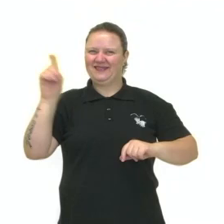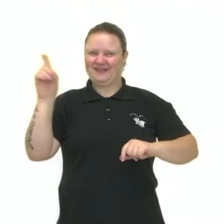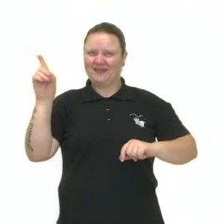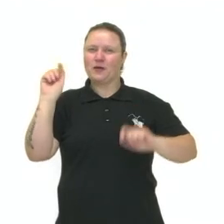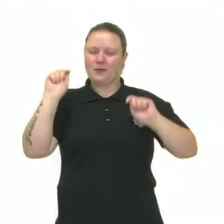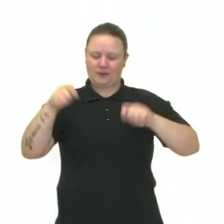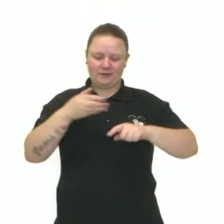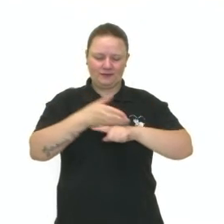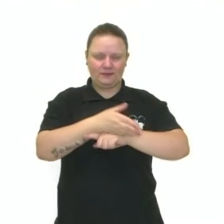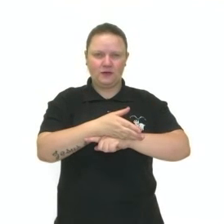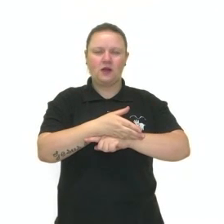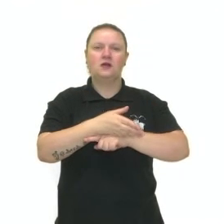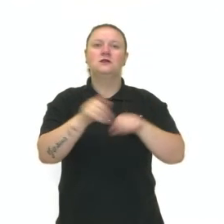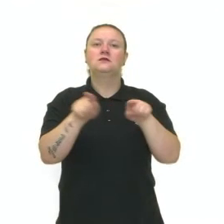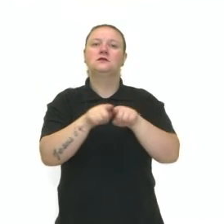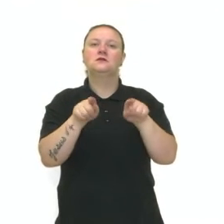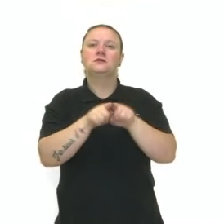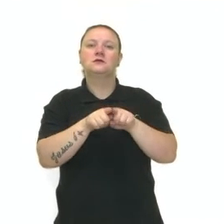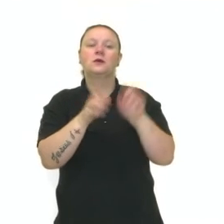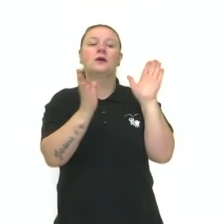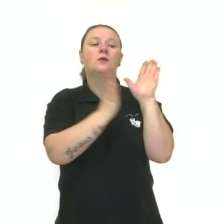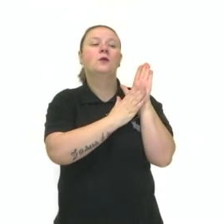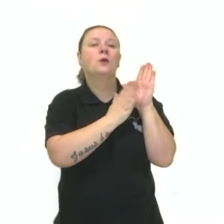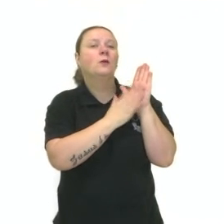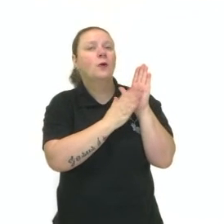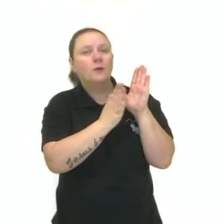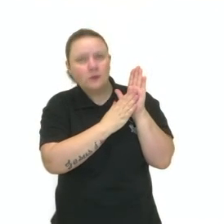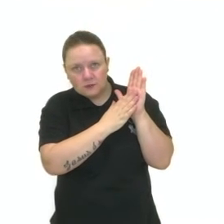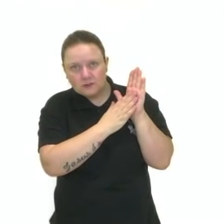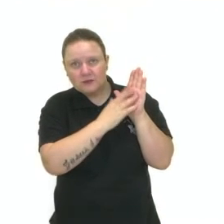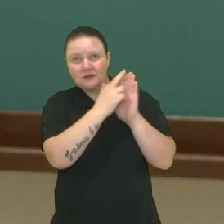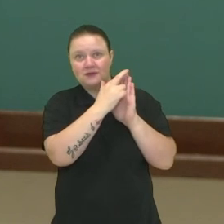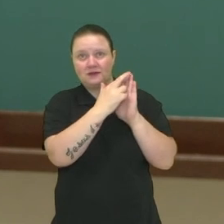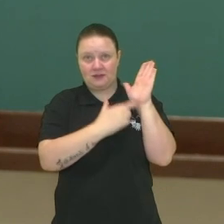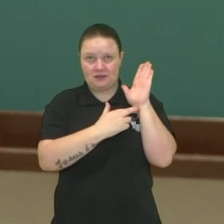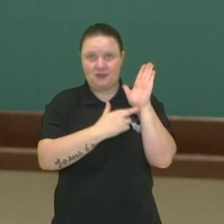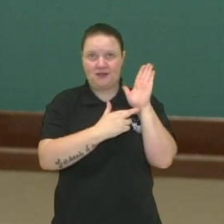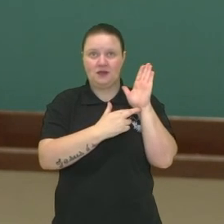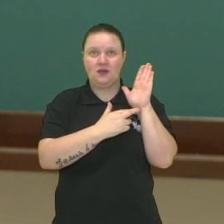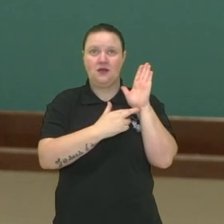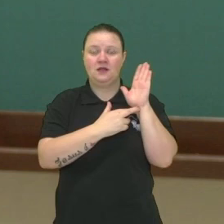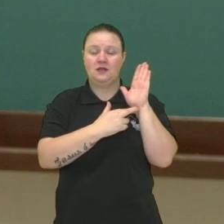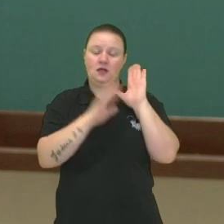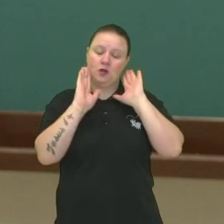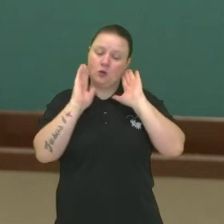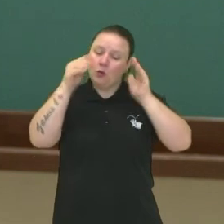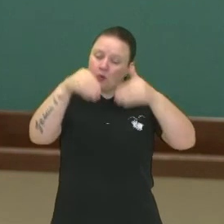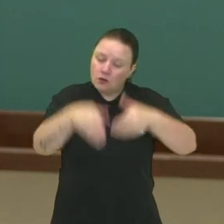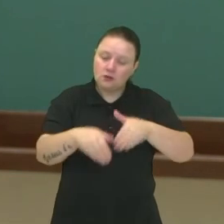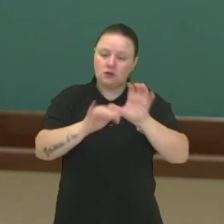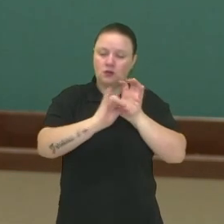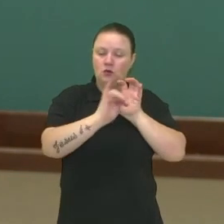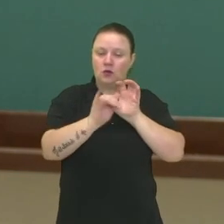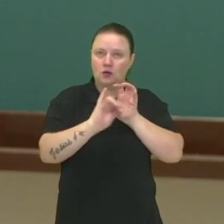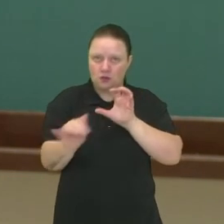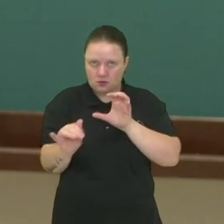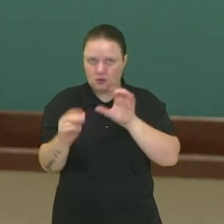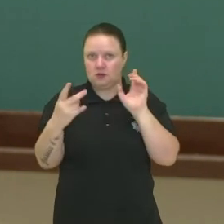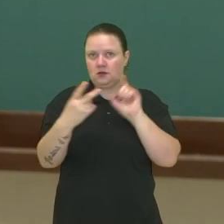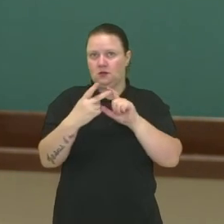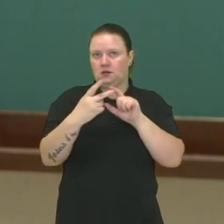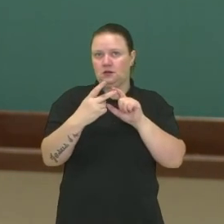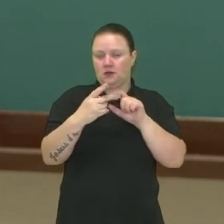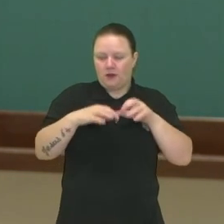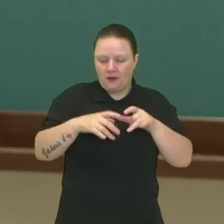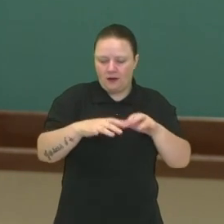redação.pr.gov.br, seleciona a proposta de redação referente a conto, a carteira e faz seu